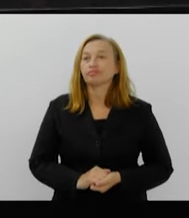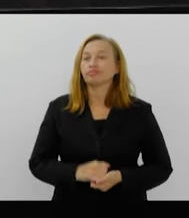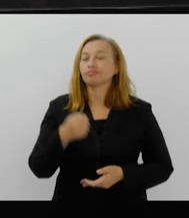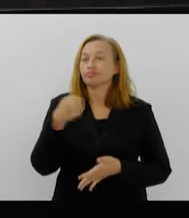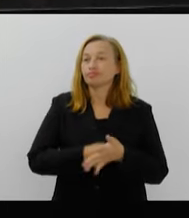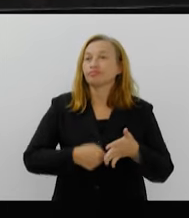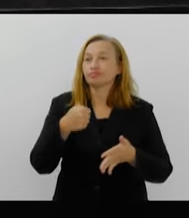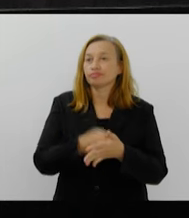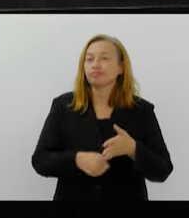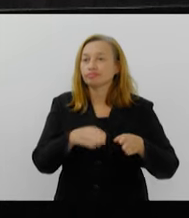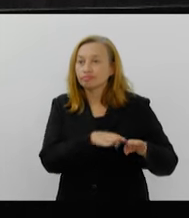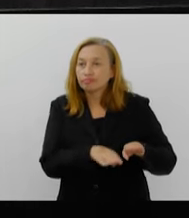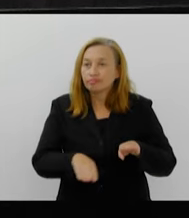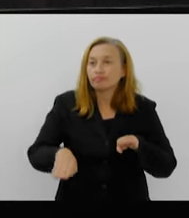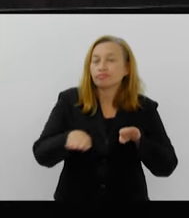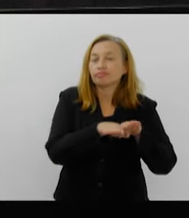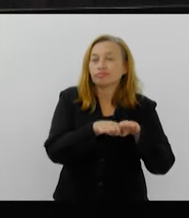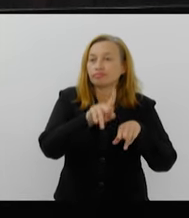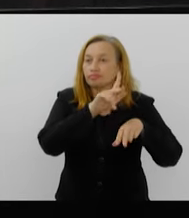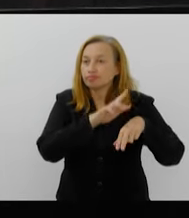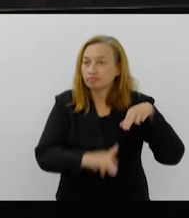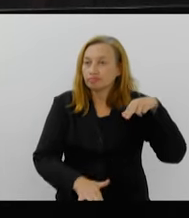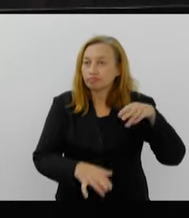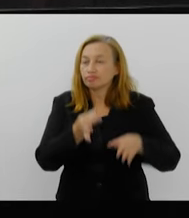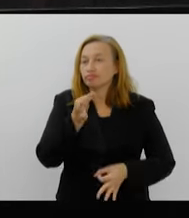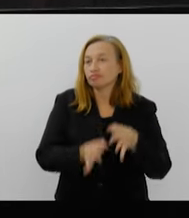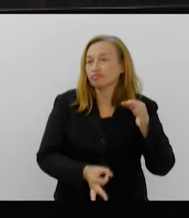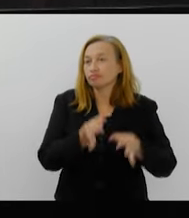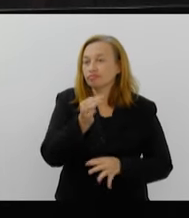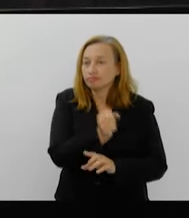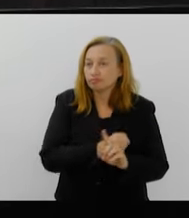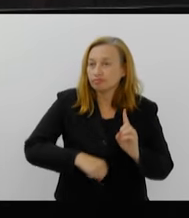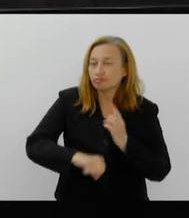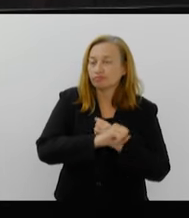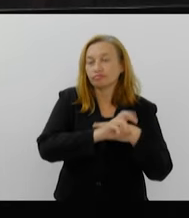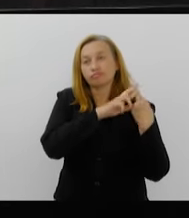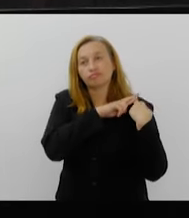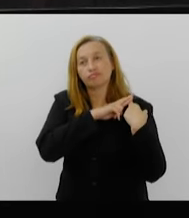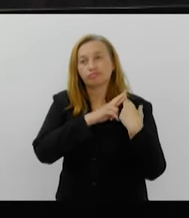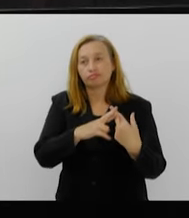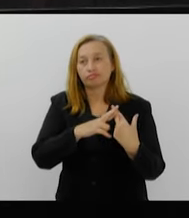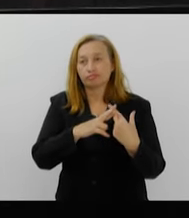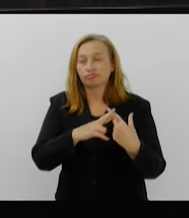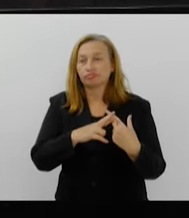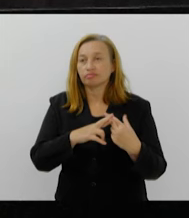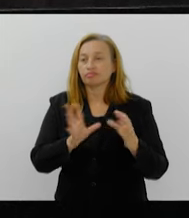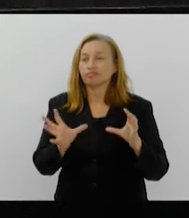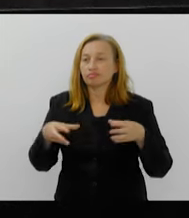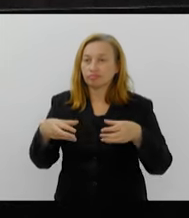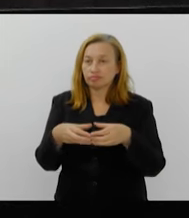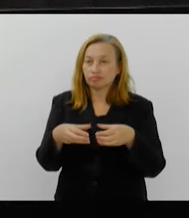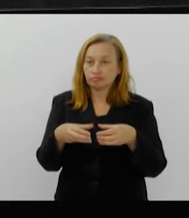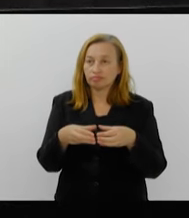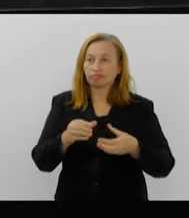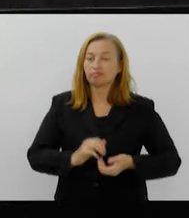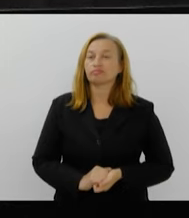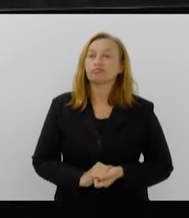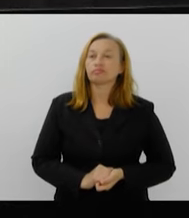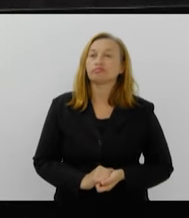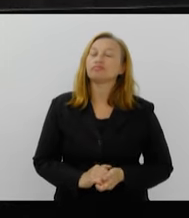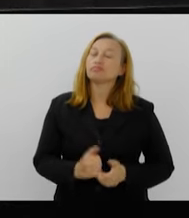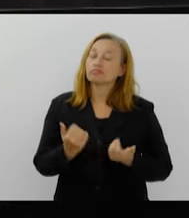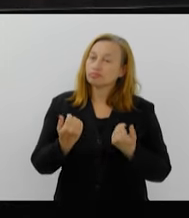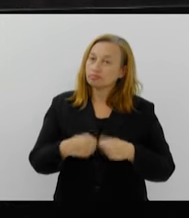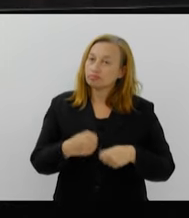luta pela igualdade de gênero e justiça social é uma responsabilidade coletiva e deve